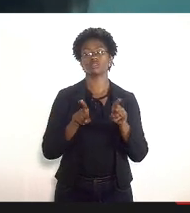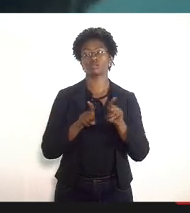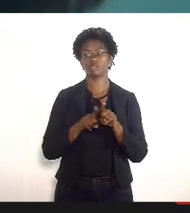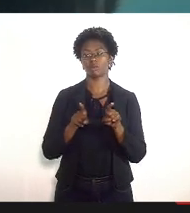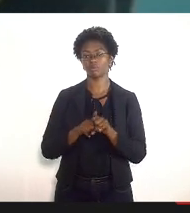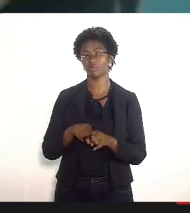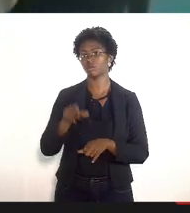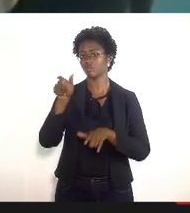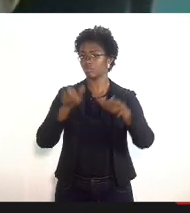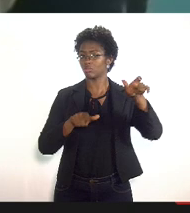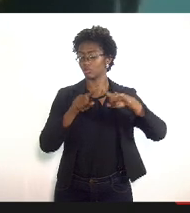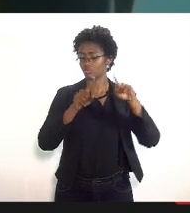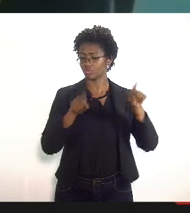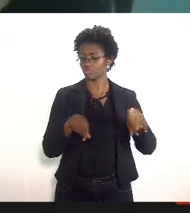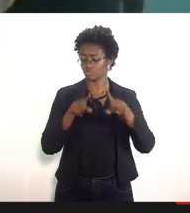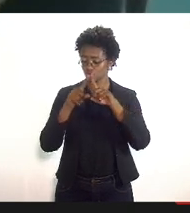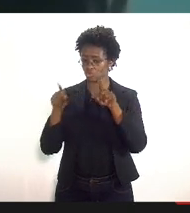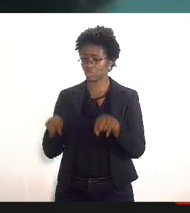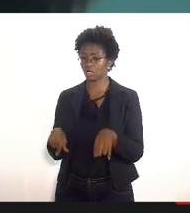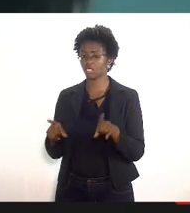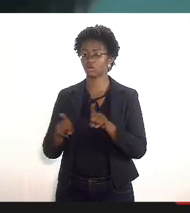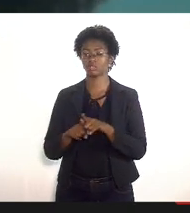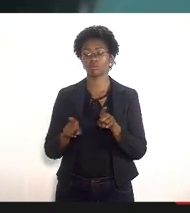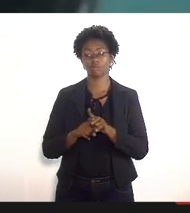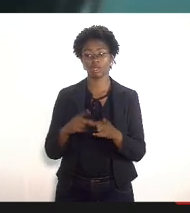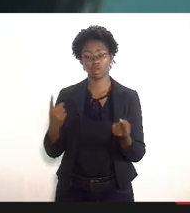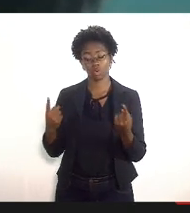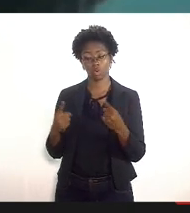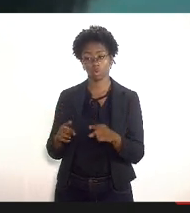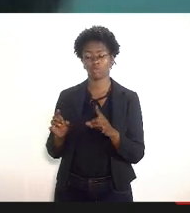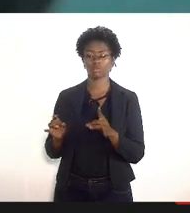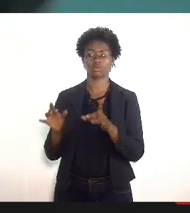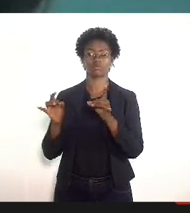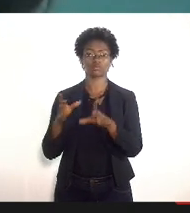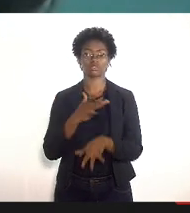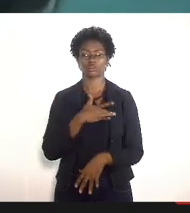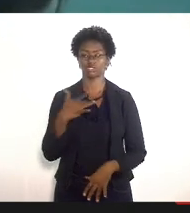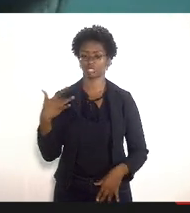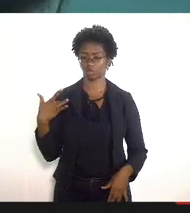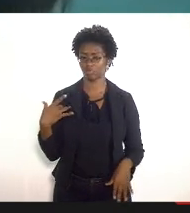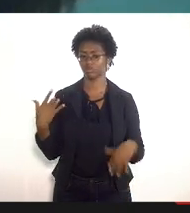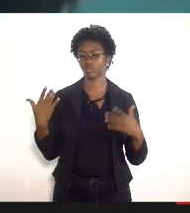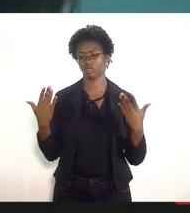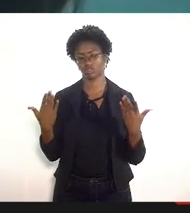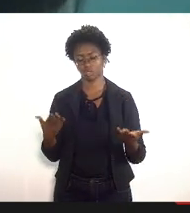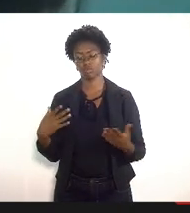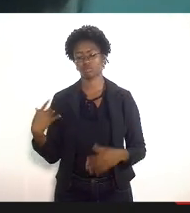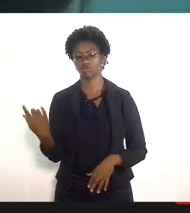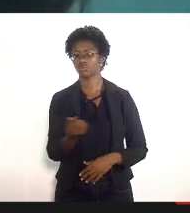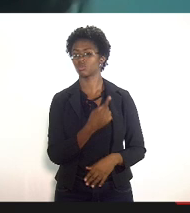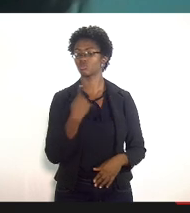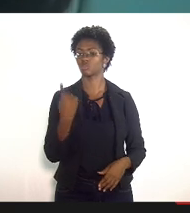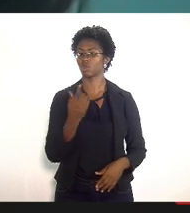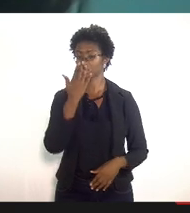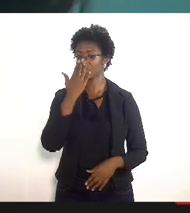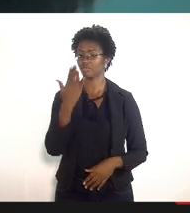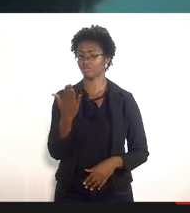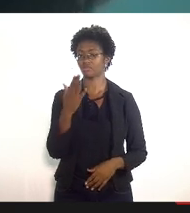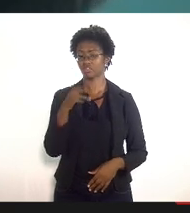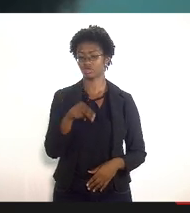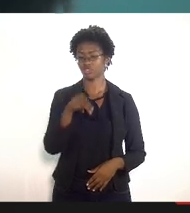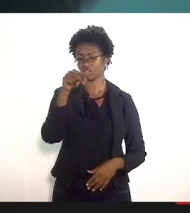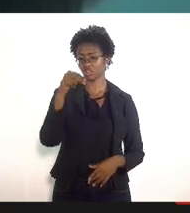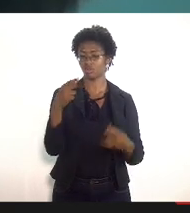pessoal e medidas concretas com relação contra a privatização da saúde. Então, o Fórum de Saúde do Rio de Janeiro e a Frente Nacional contra a Privatização da